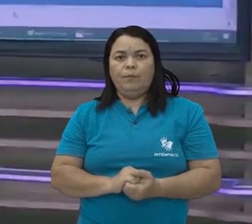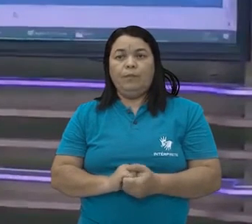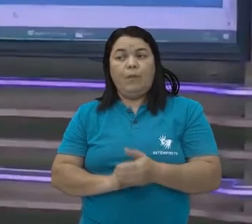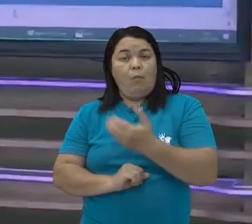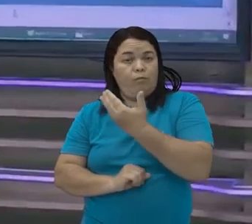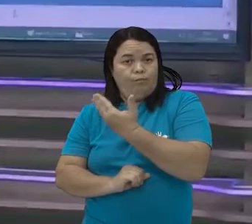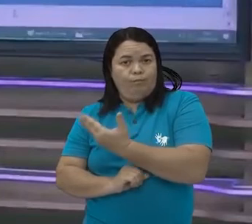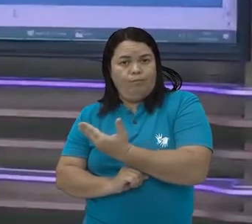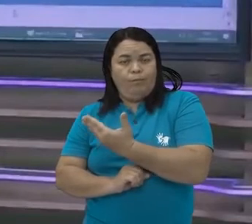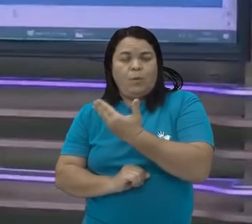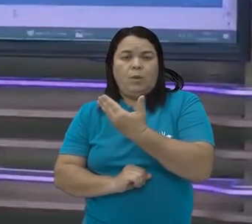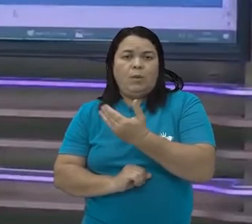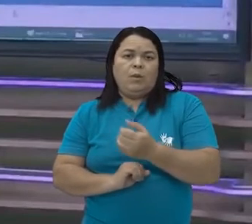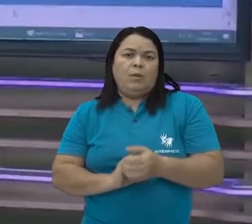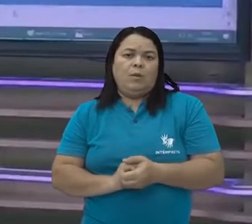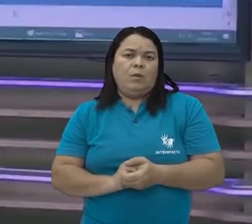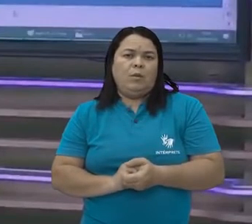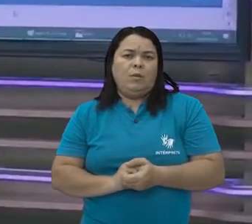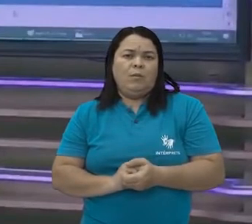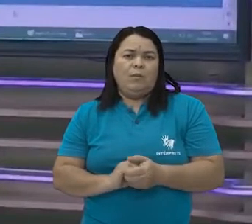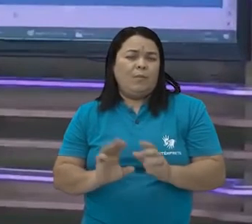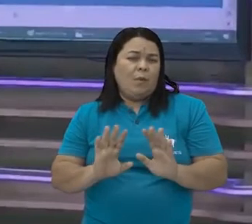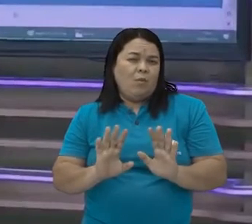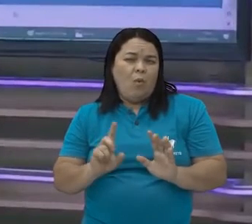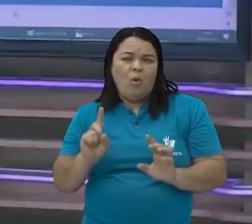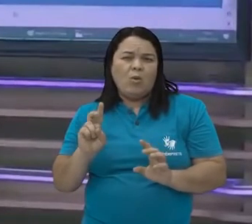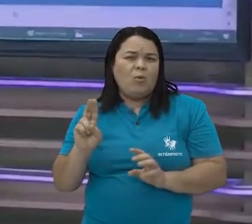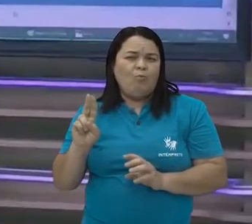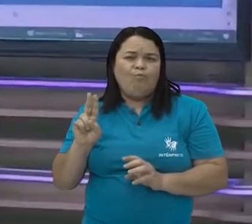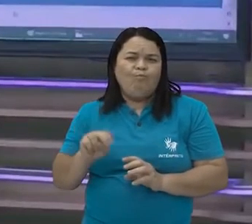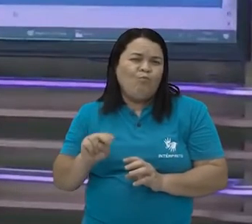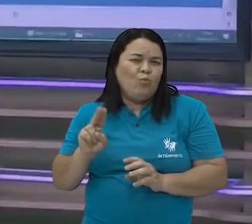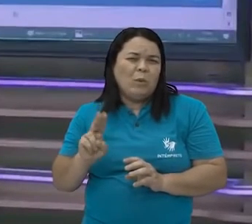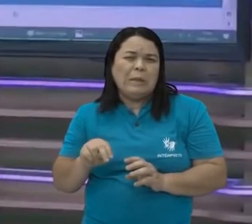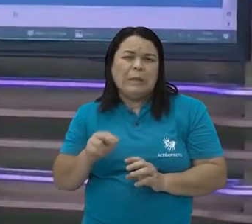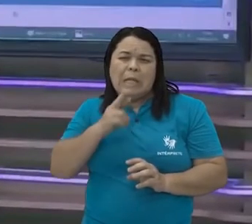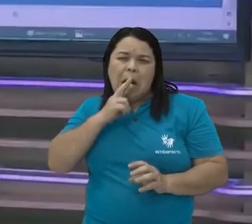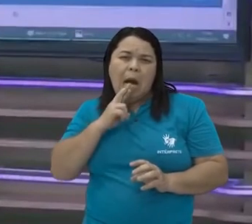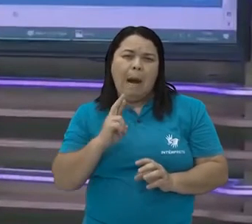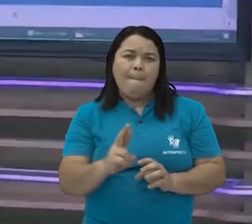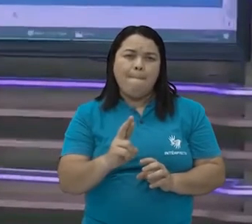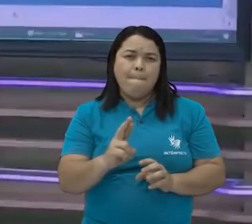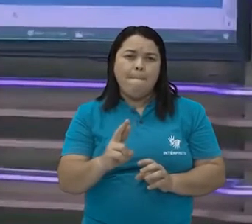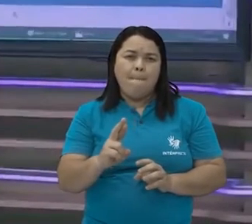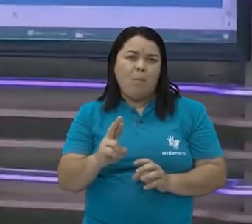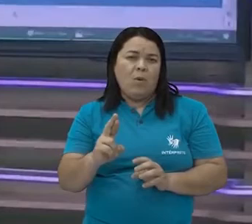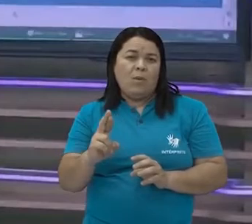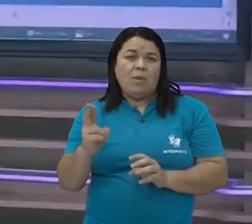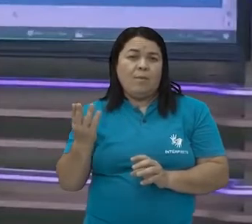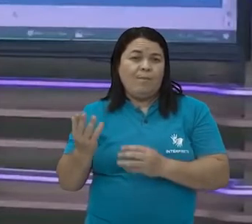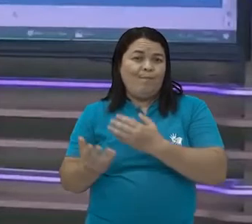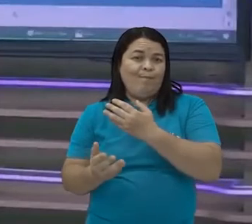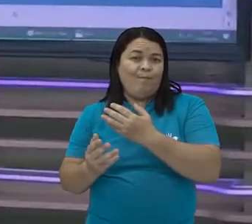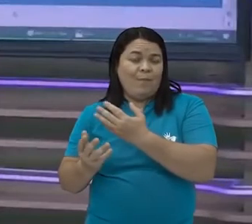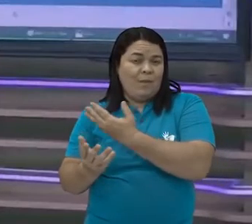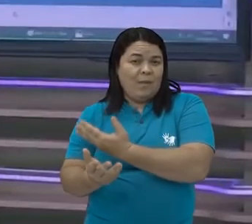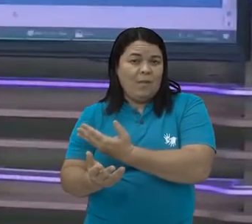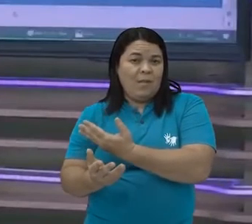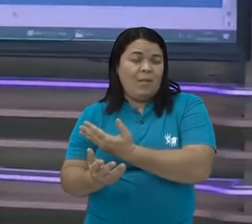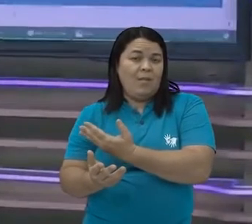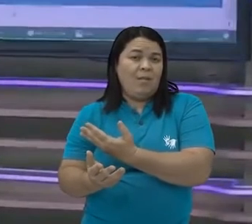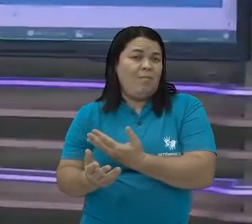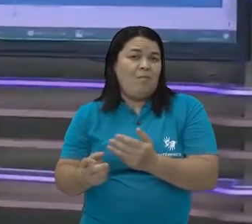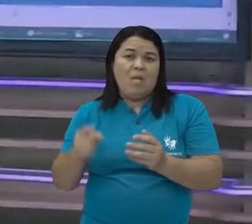por esse motivo, então, pessoal, que nós nunca teremos o resultado da potência negativa quando o expoente for